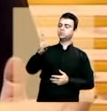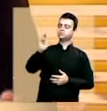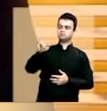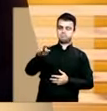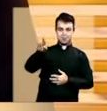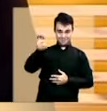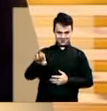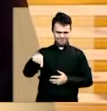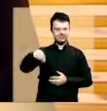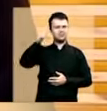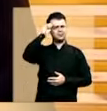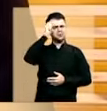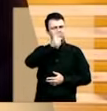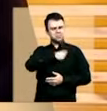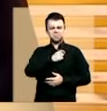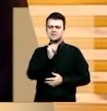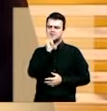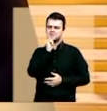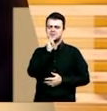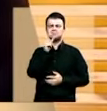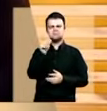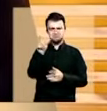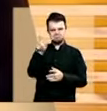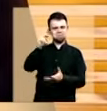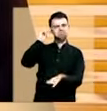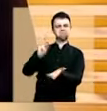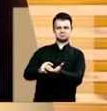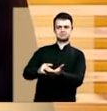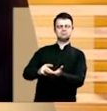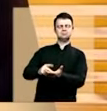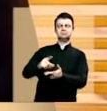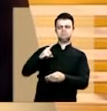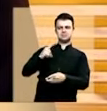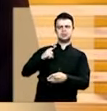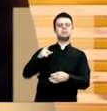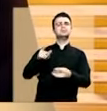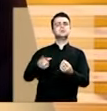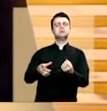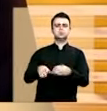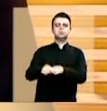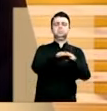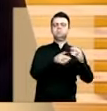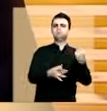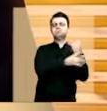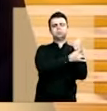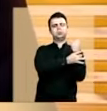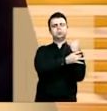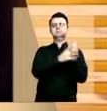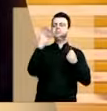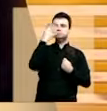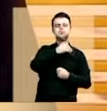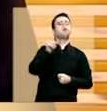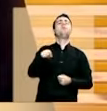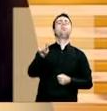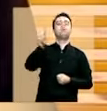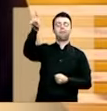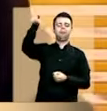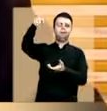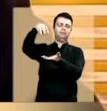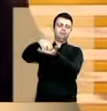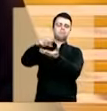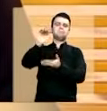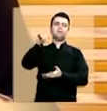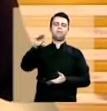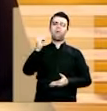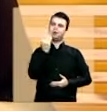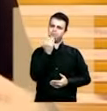mais bonitos exemplos aqui na cidade de sustentabilidade e de equilíbrio é o Banco de Alimentos, né? Explica